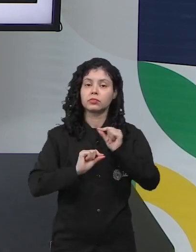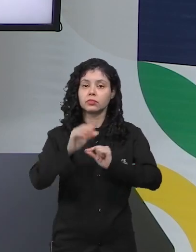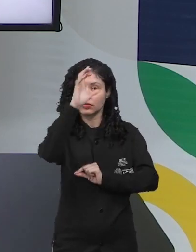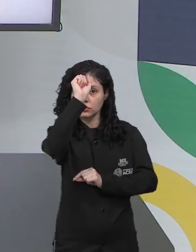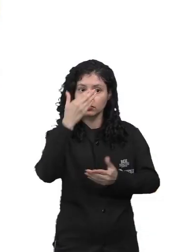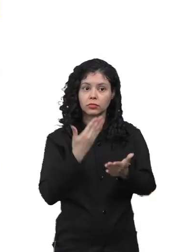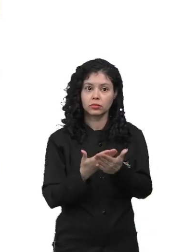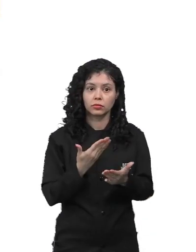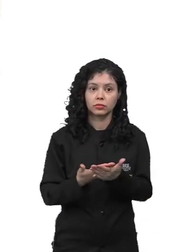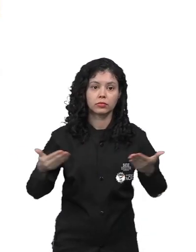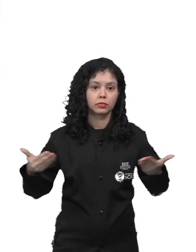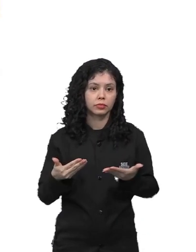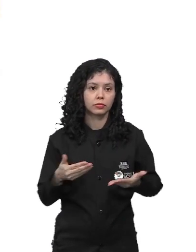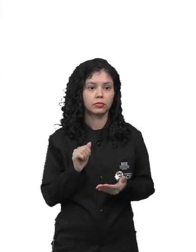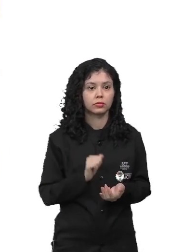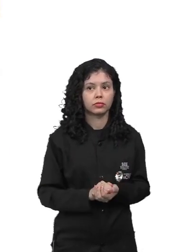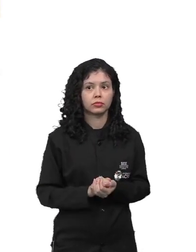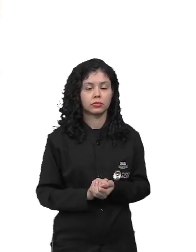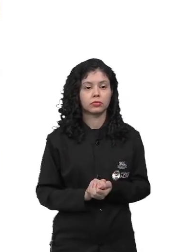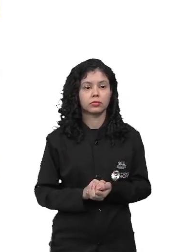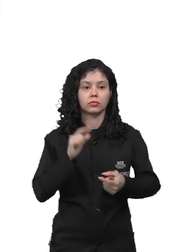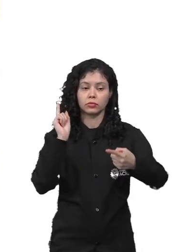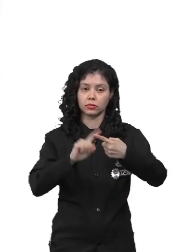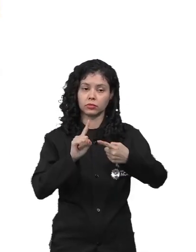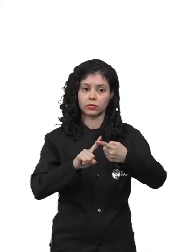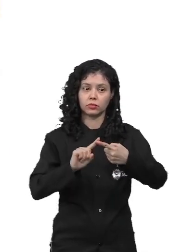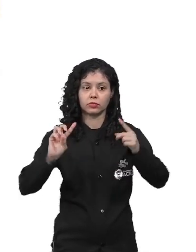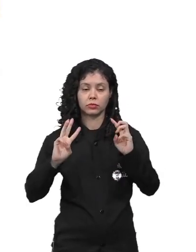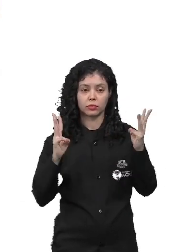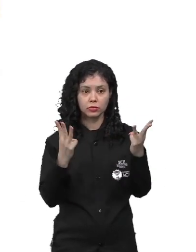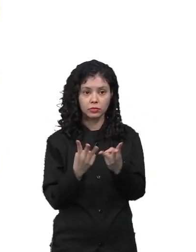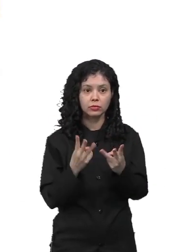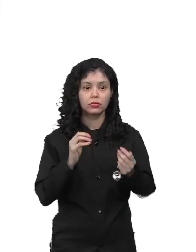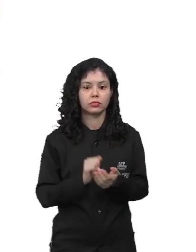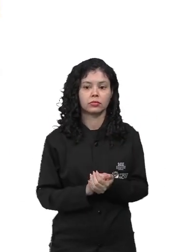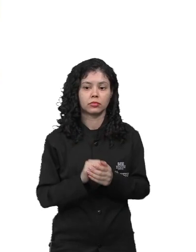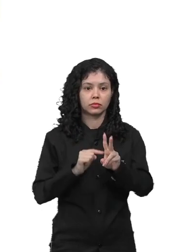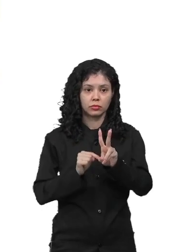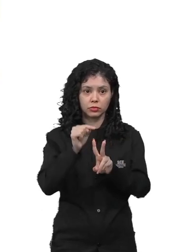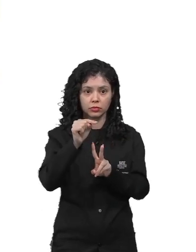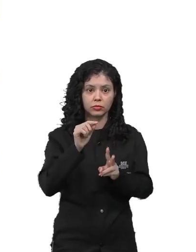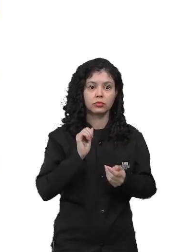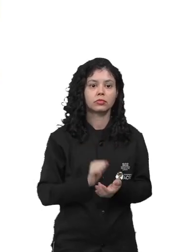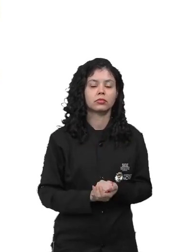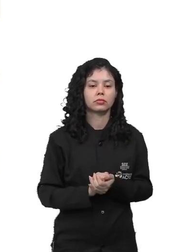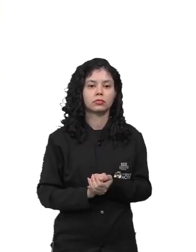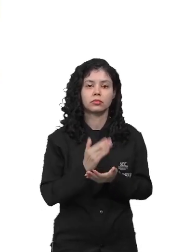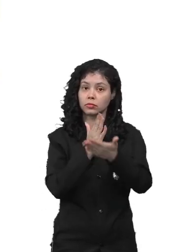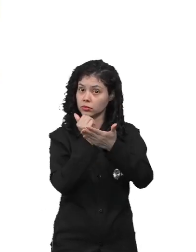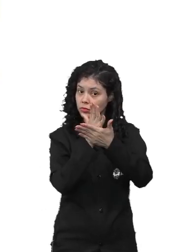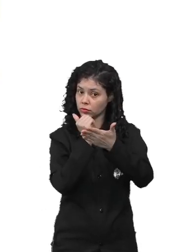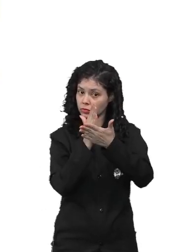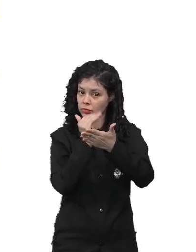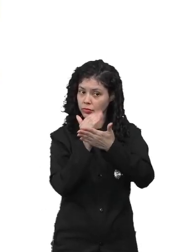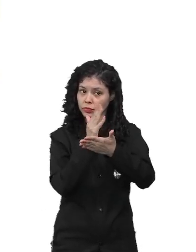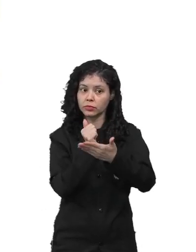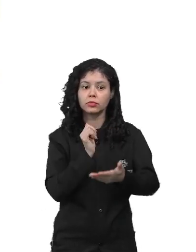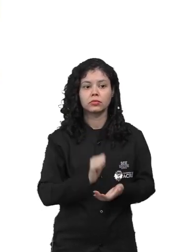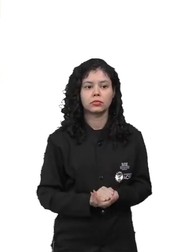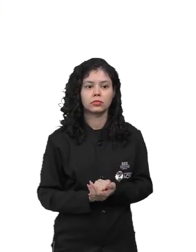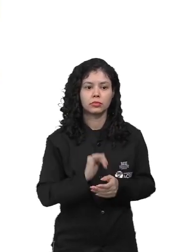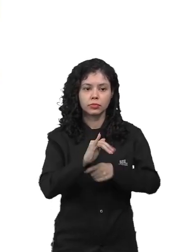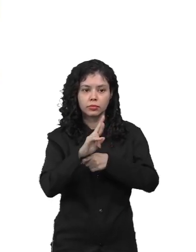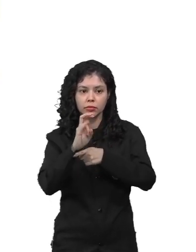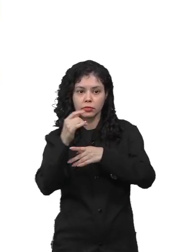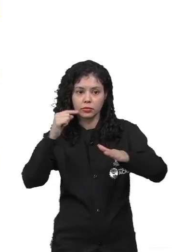aprendeu nessa aula de hoje? A gente falamos um pouco sobre a massa, sobre o volume, sobre a divisibilidade,